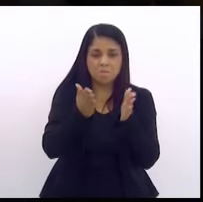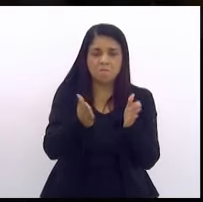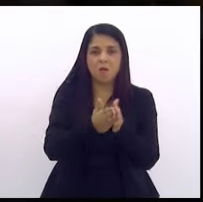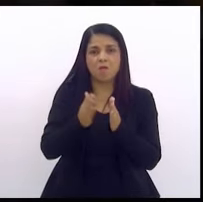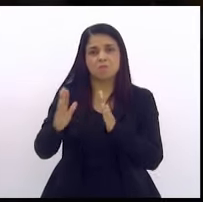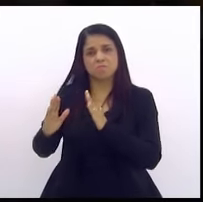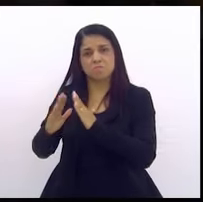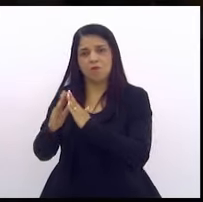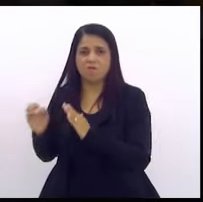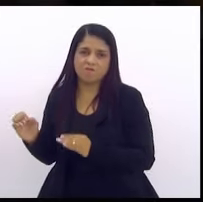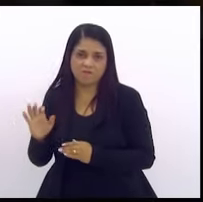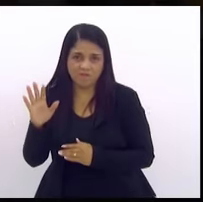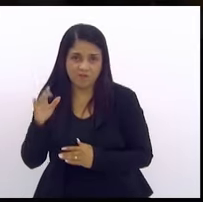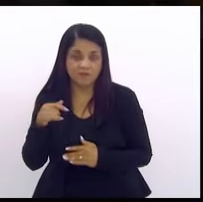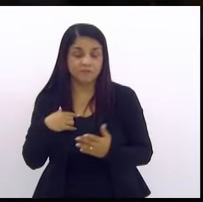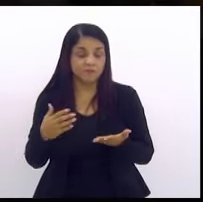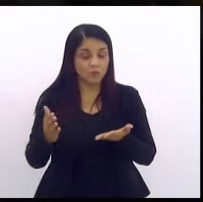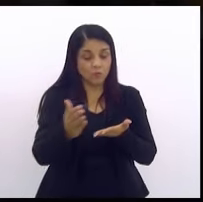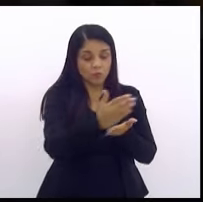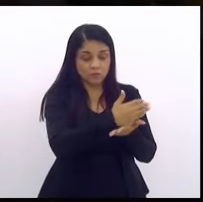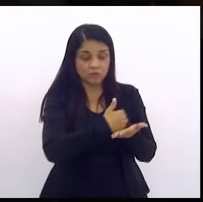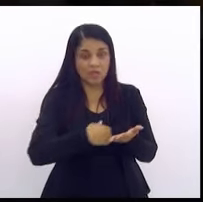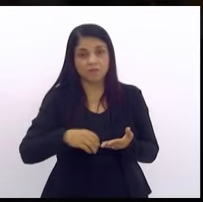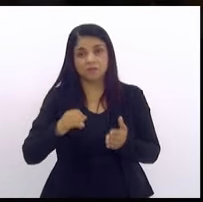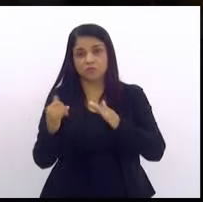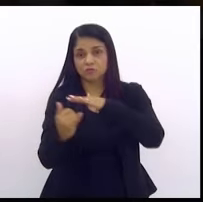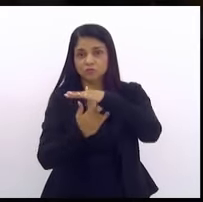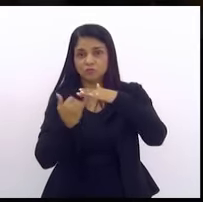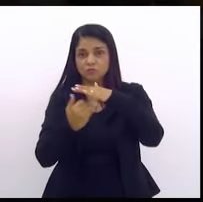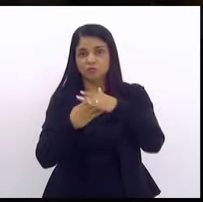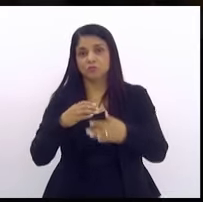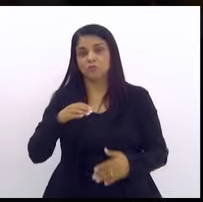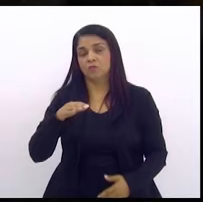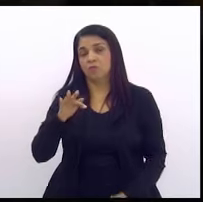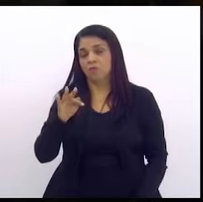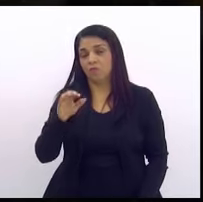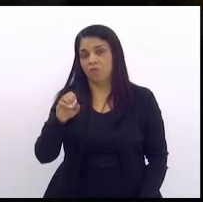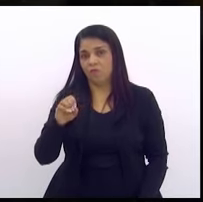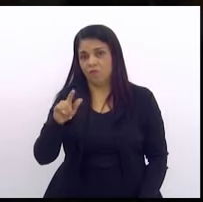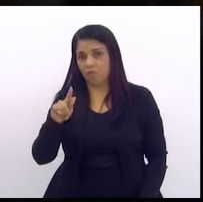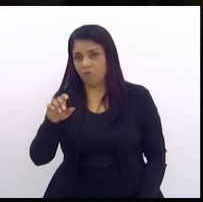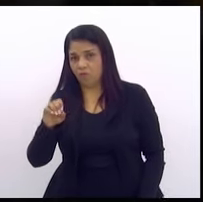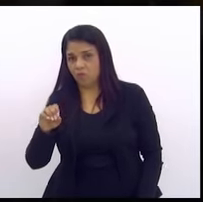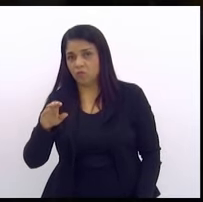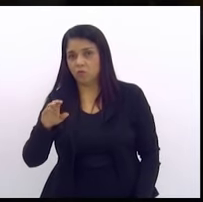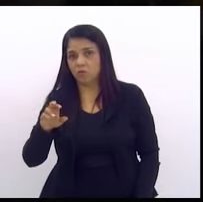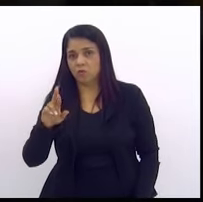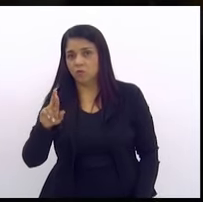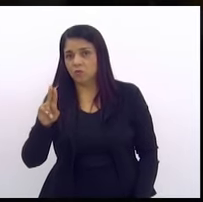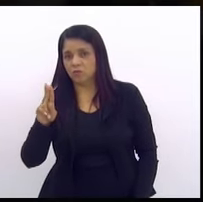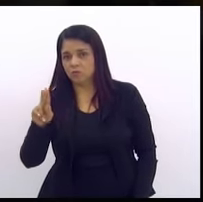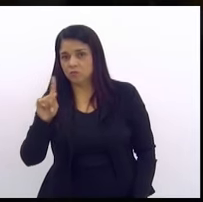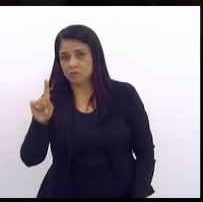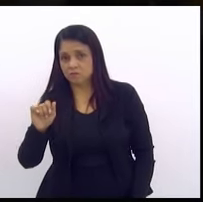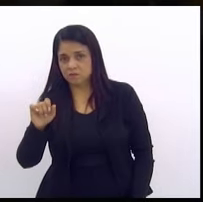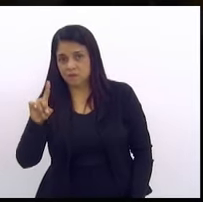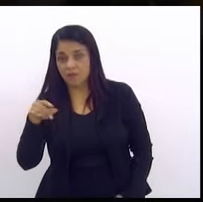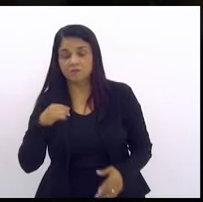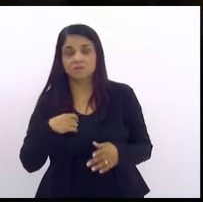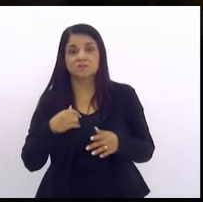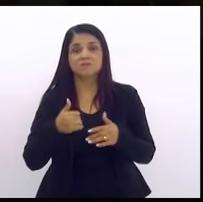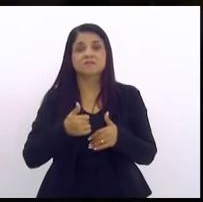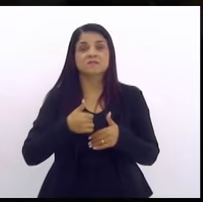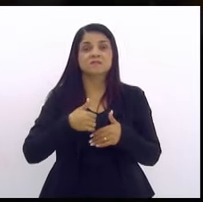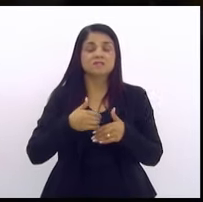dados do Instituto Fogo Cruzado contabilizaram 625 crianças e adolescentes